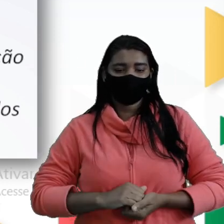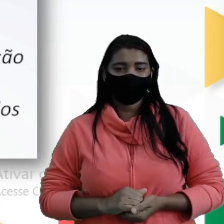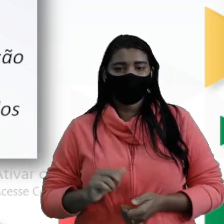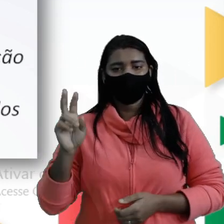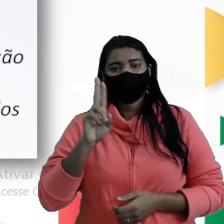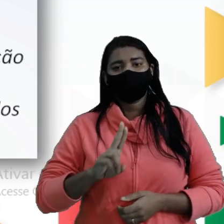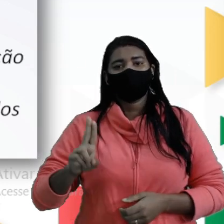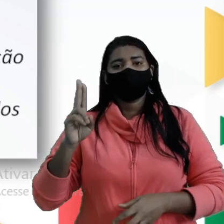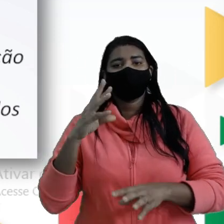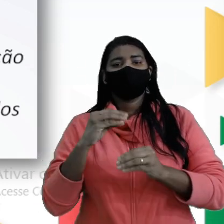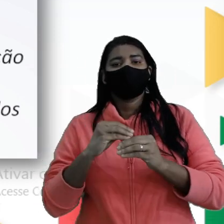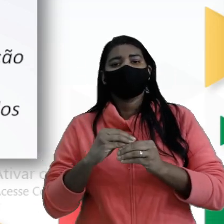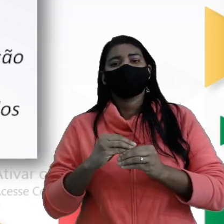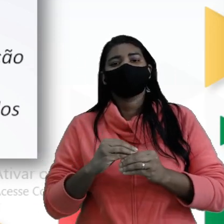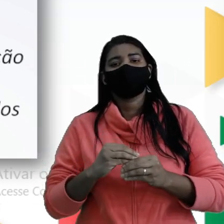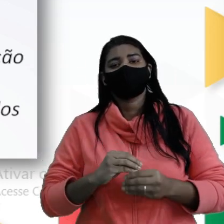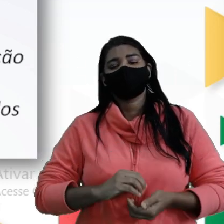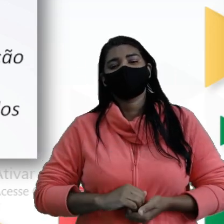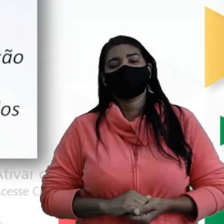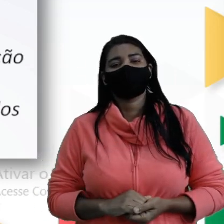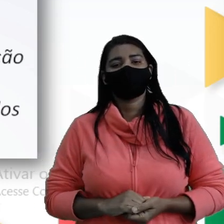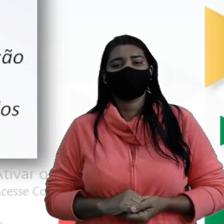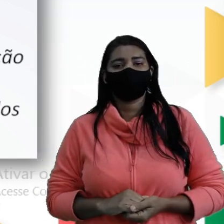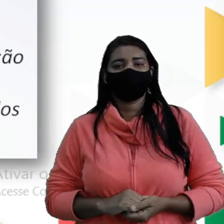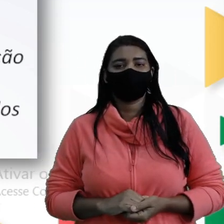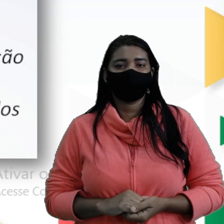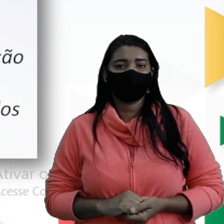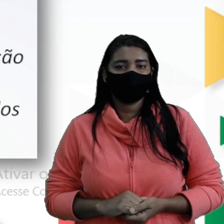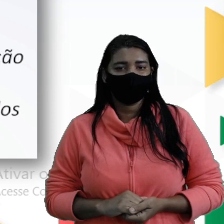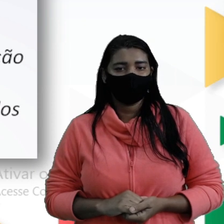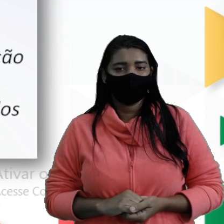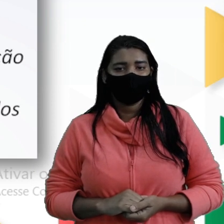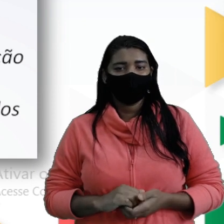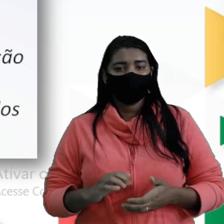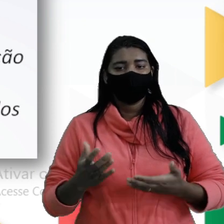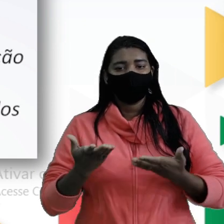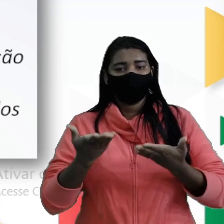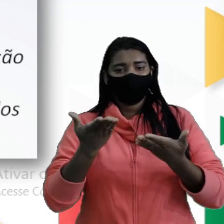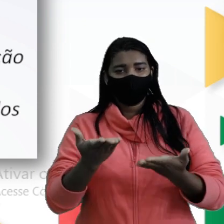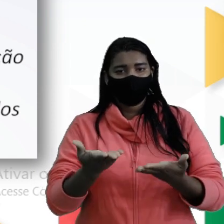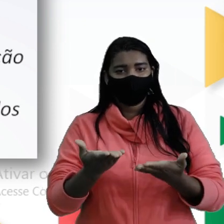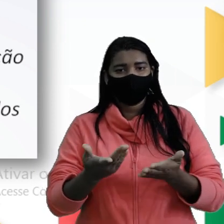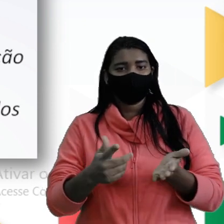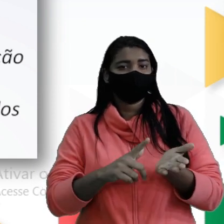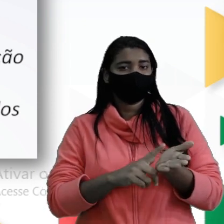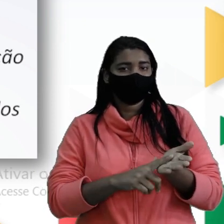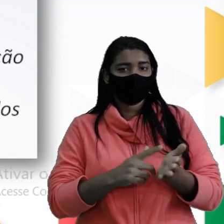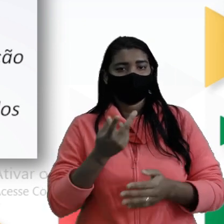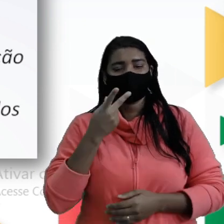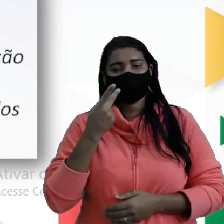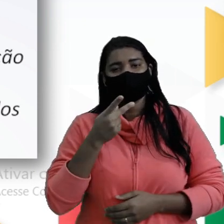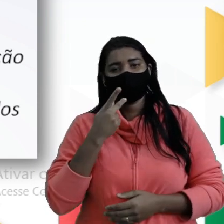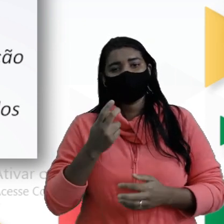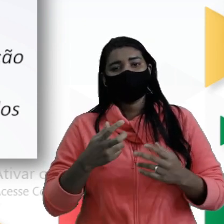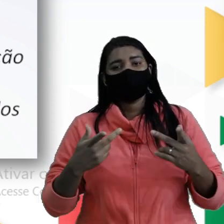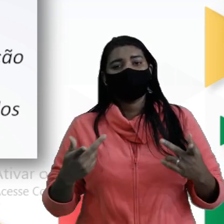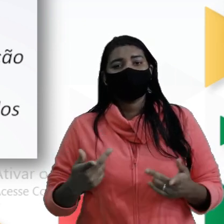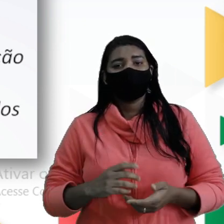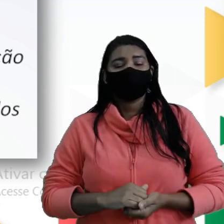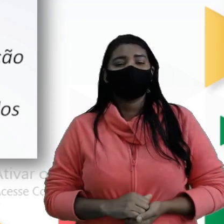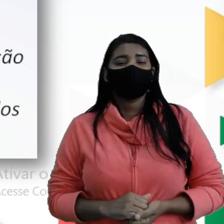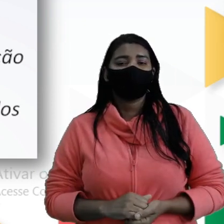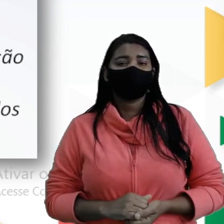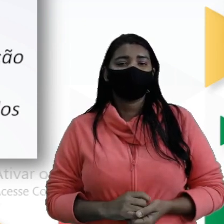utiliza aspas, o que é que nós queremos? Nós queremos enfatizar, nós queremos marcar a fala de alguém,